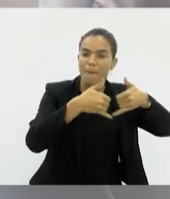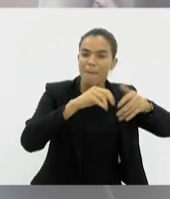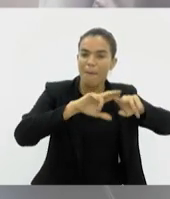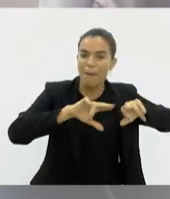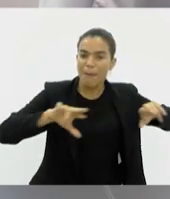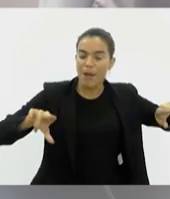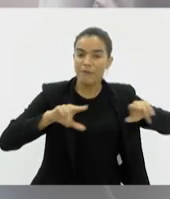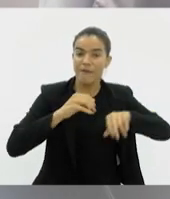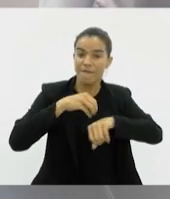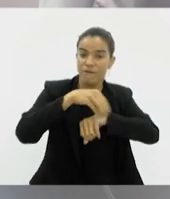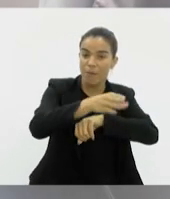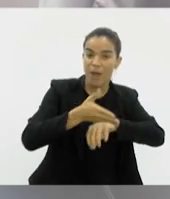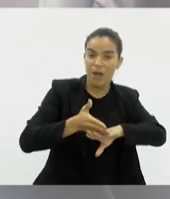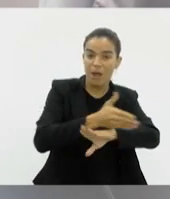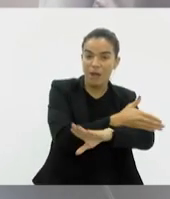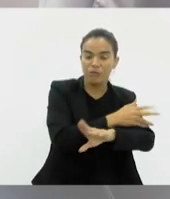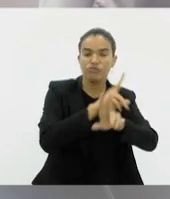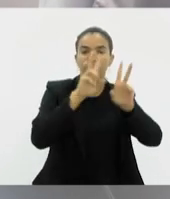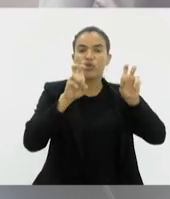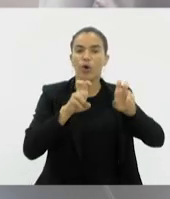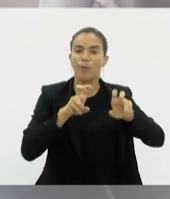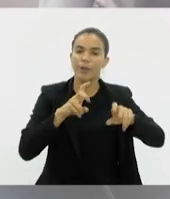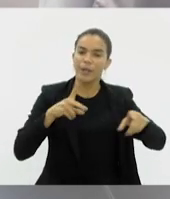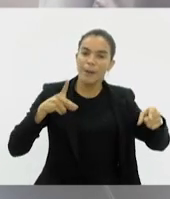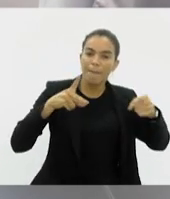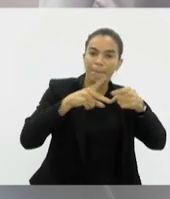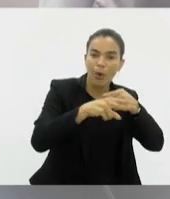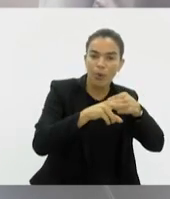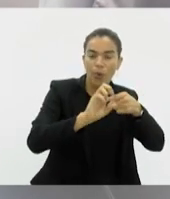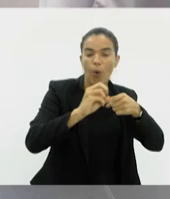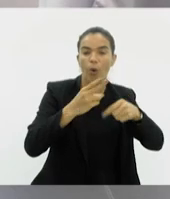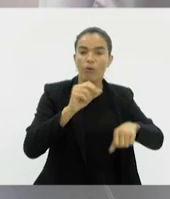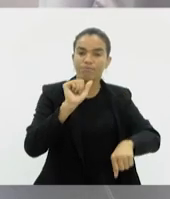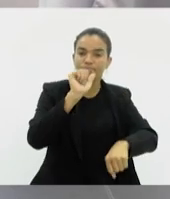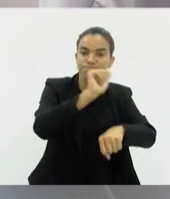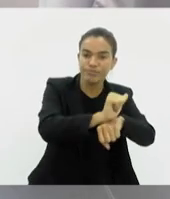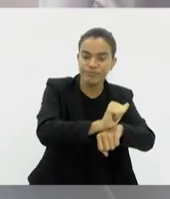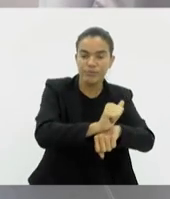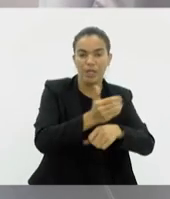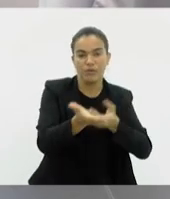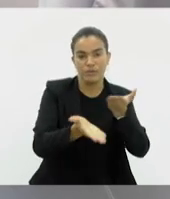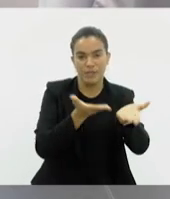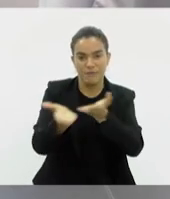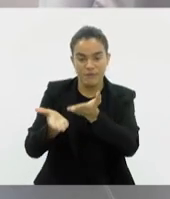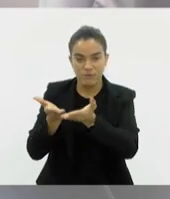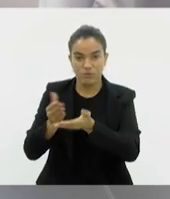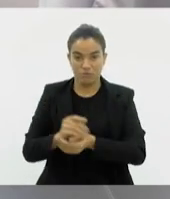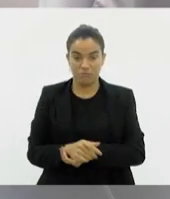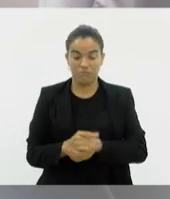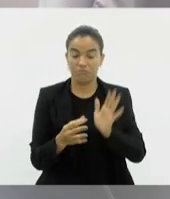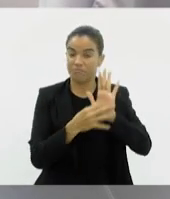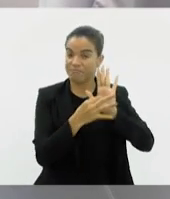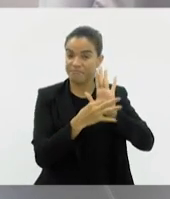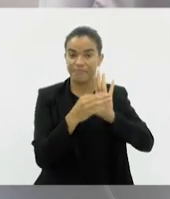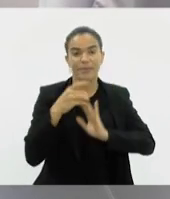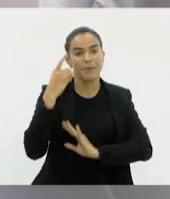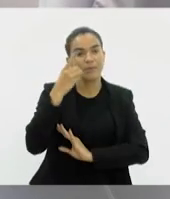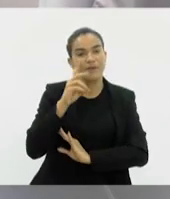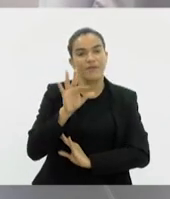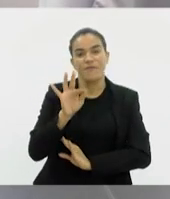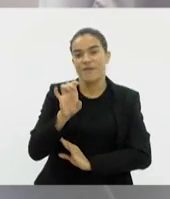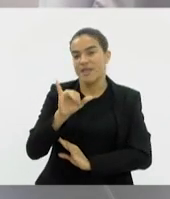seus consumidores sobre a ocorrência de interrupção ou paralisação dos serviços prestados. Parecer do deputado Filipinho Raves é